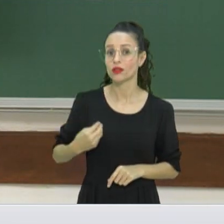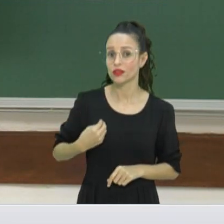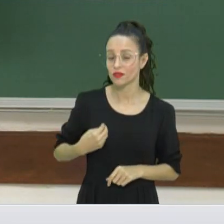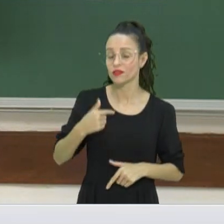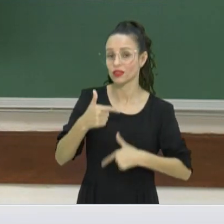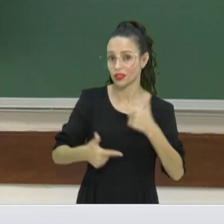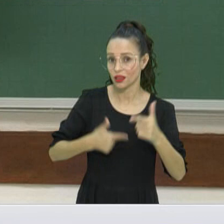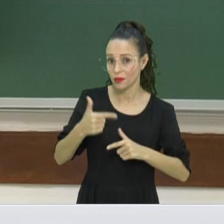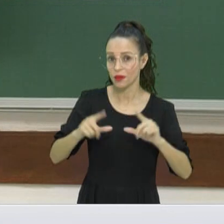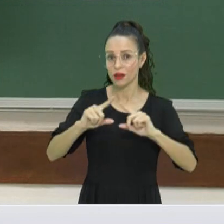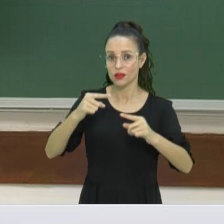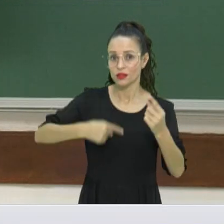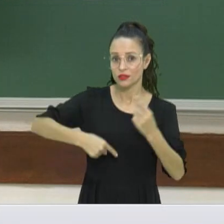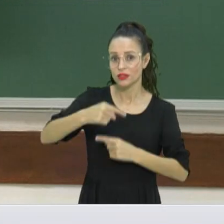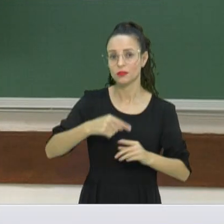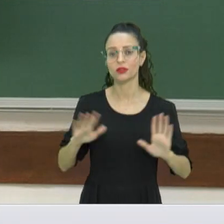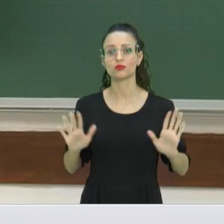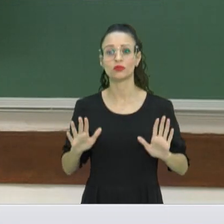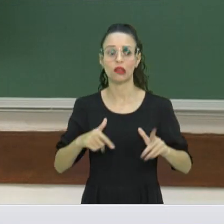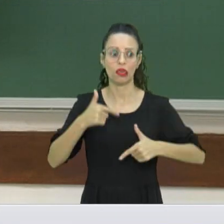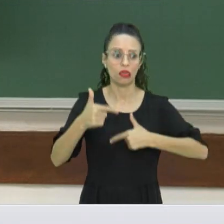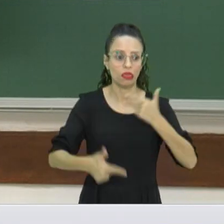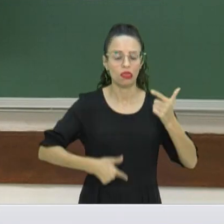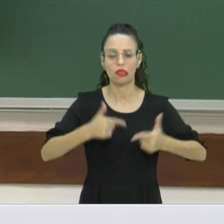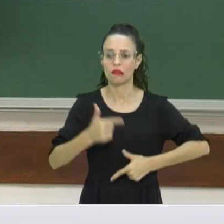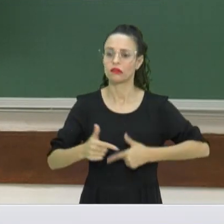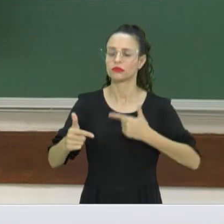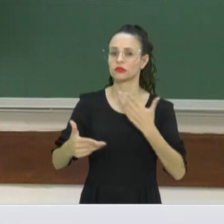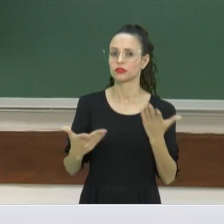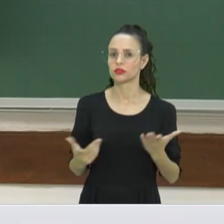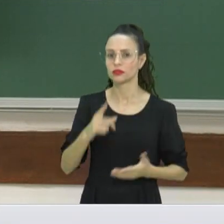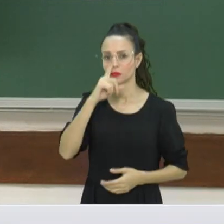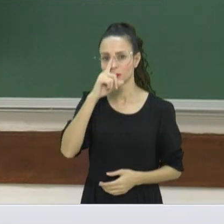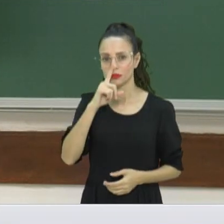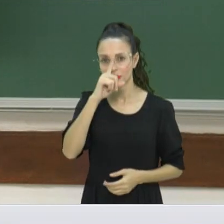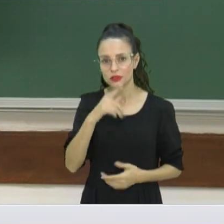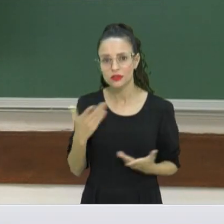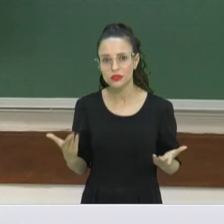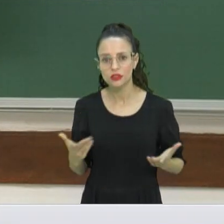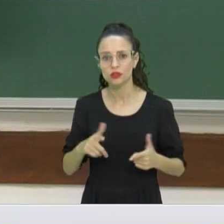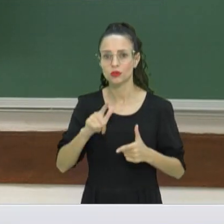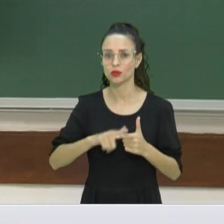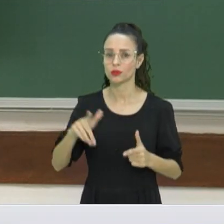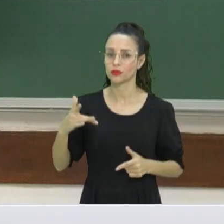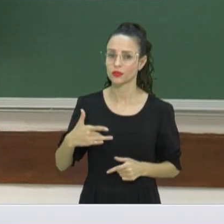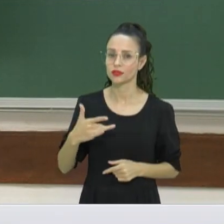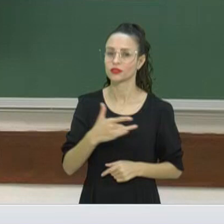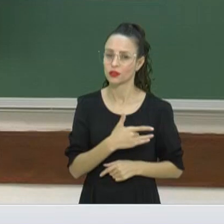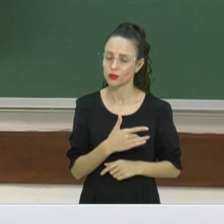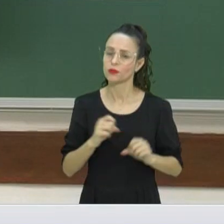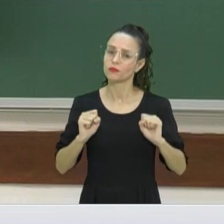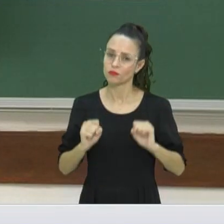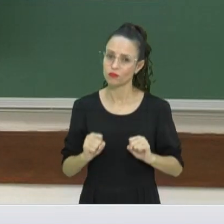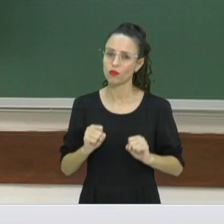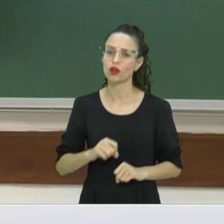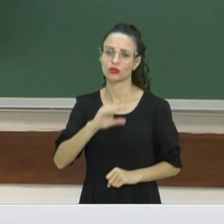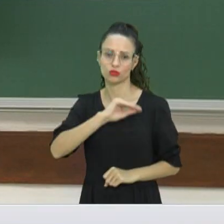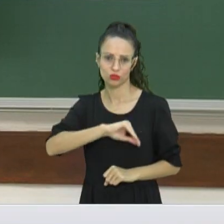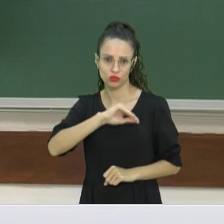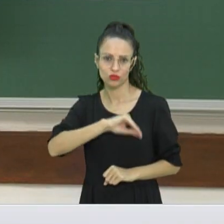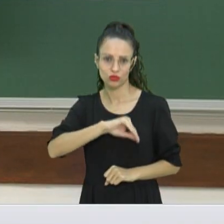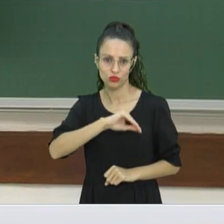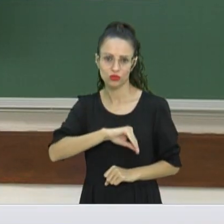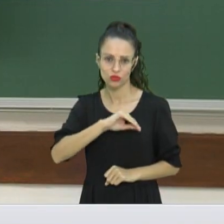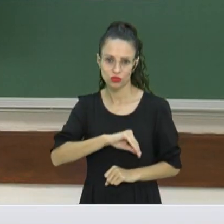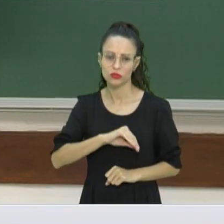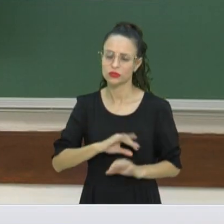do lixo reciclado não tenham tanto trabalho, não corram risco de problemas de saúde e que possam ganhar o seu dinheirinho, que é